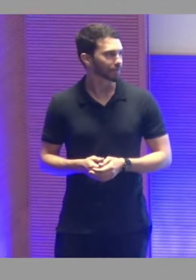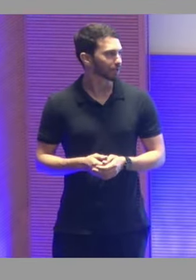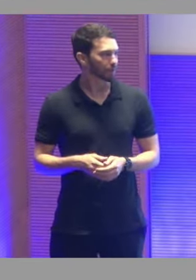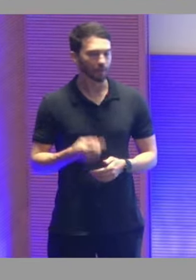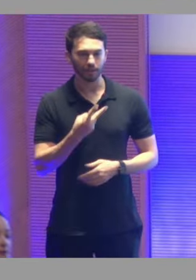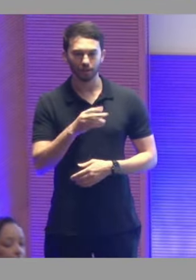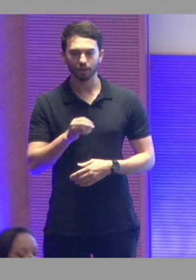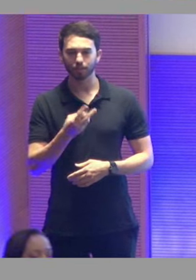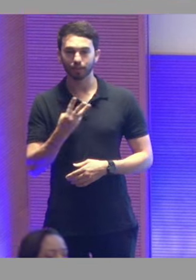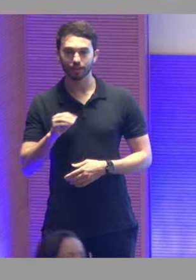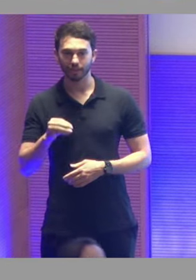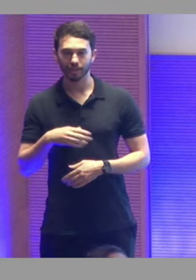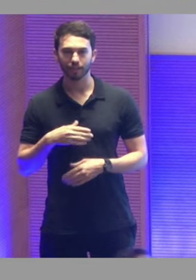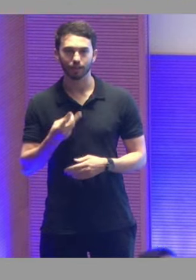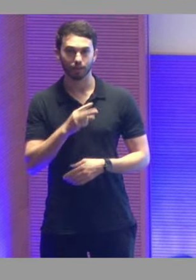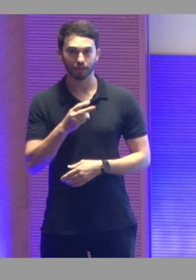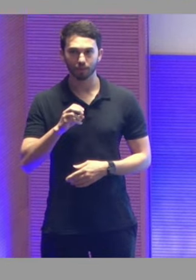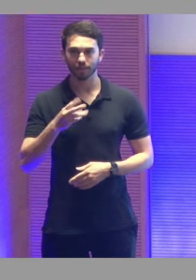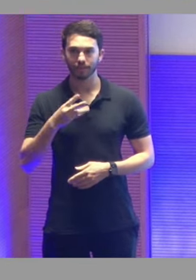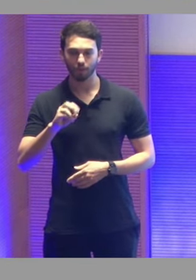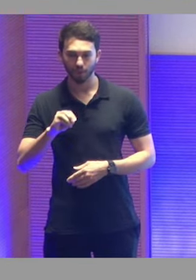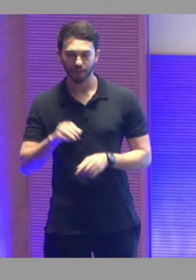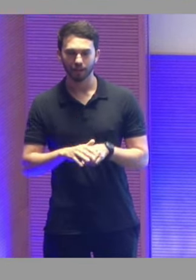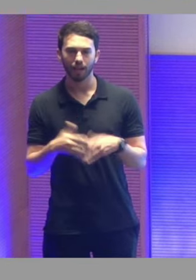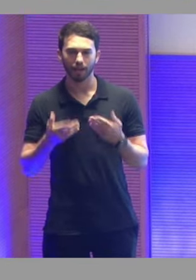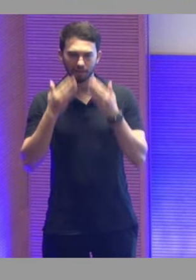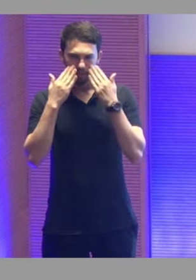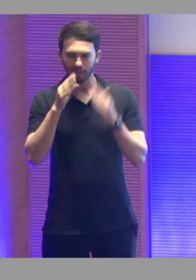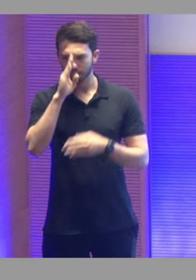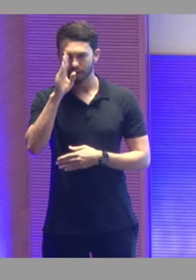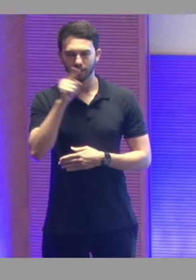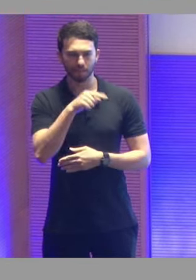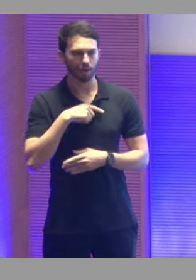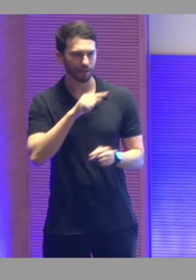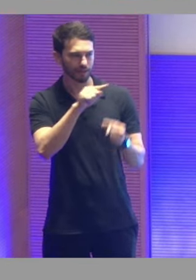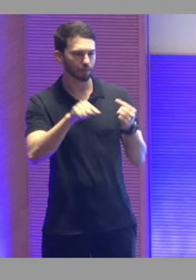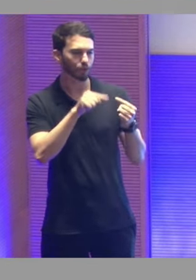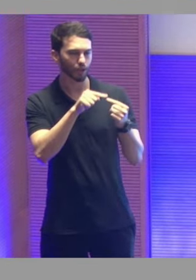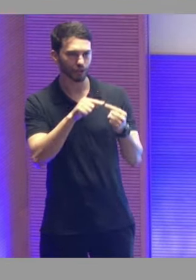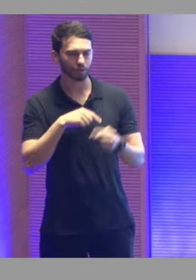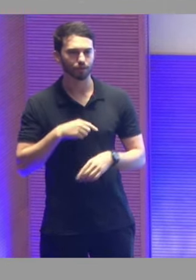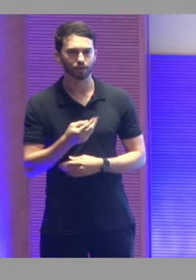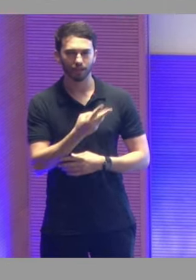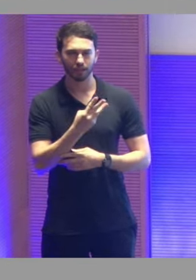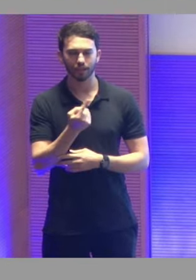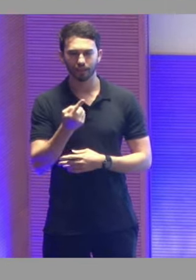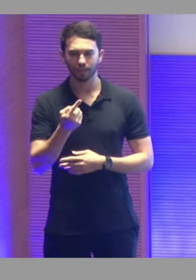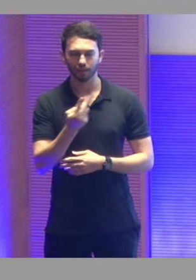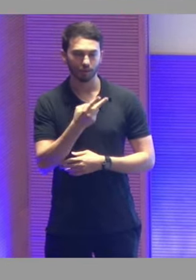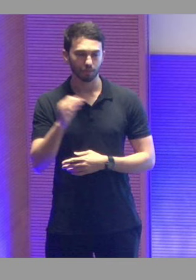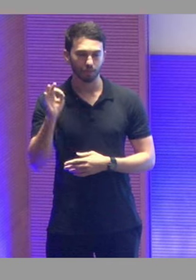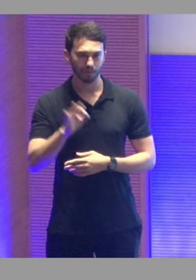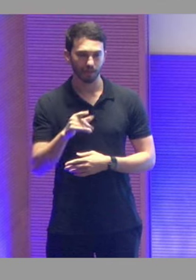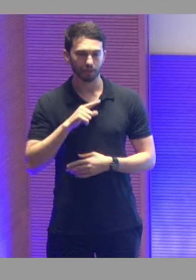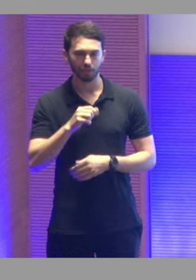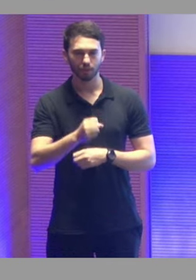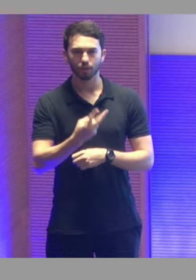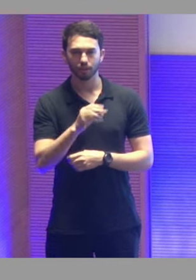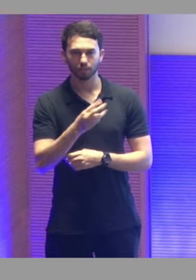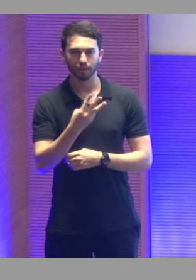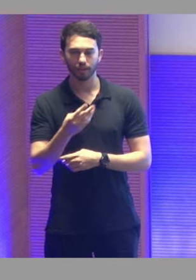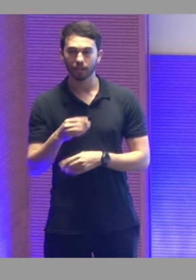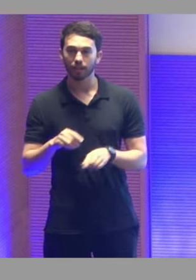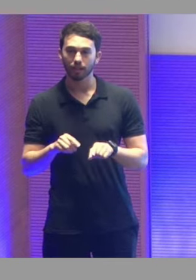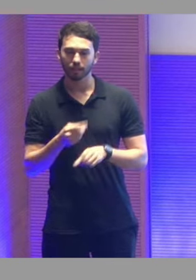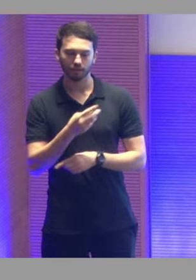2030 2050 é onde a gente tem a maior concentração eh dessas metas né então 26% ali de metas para 2030 e a maioria